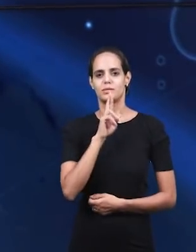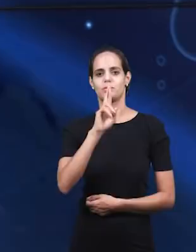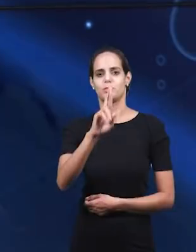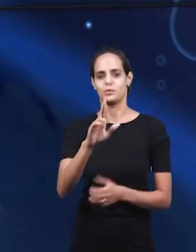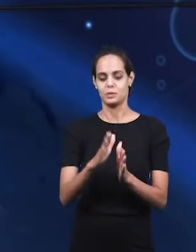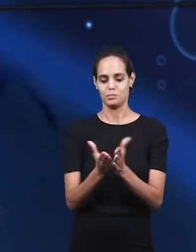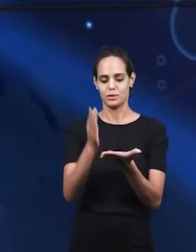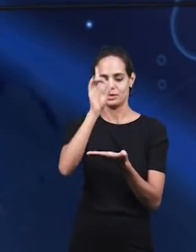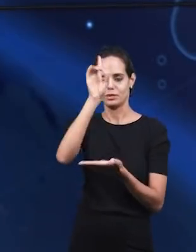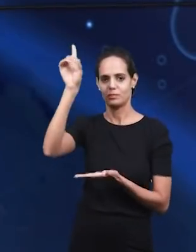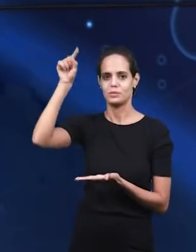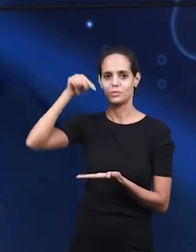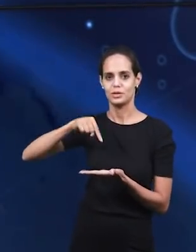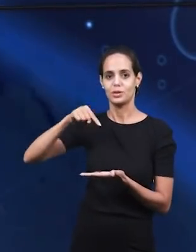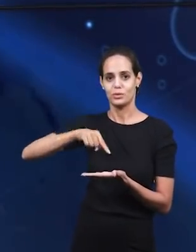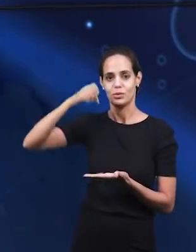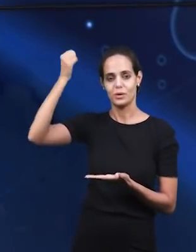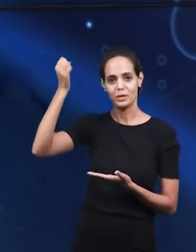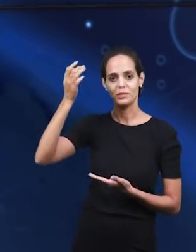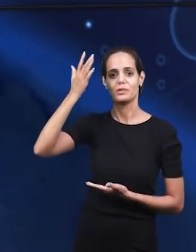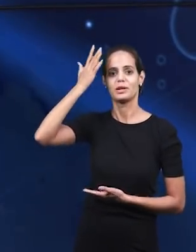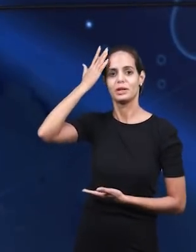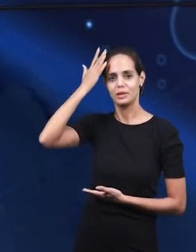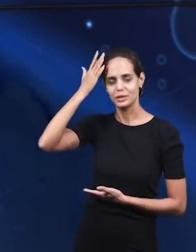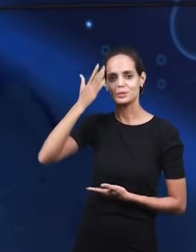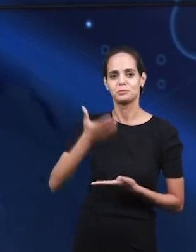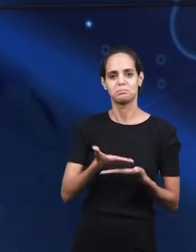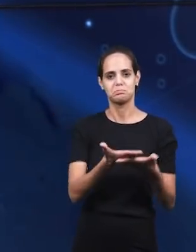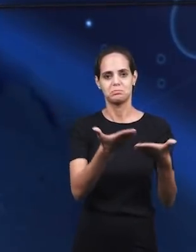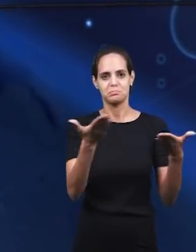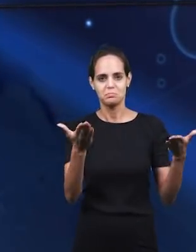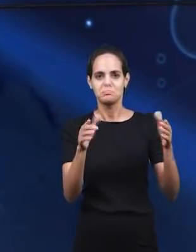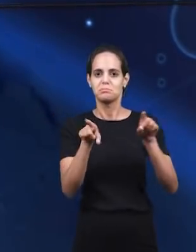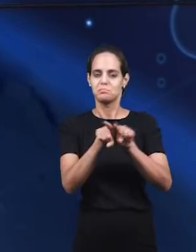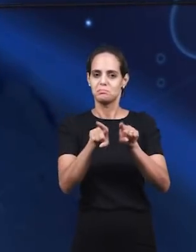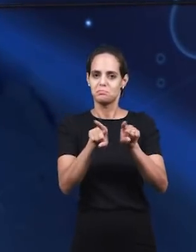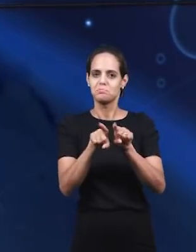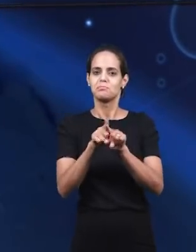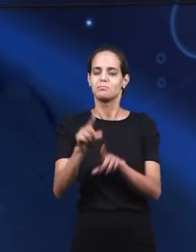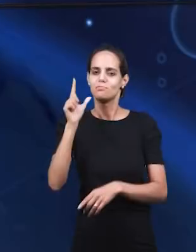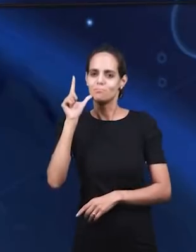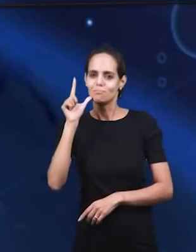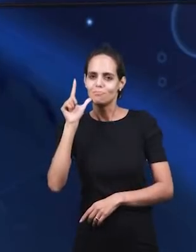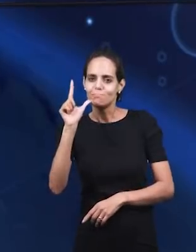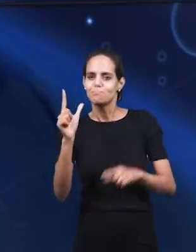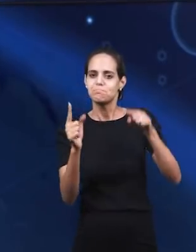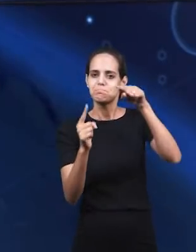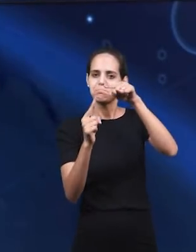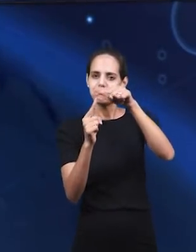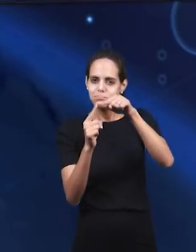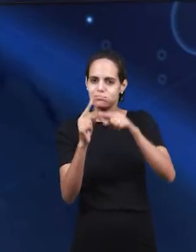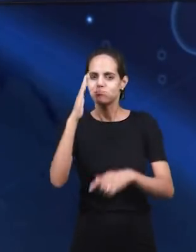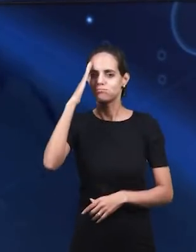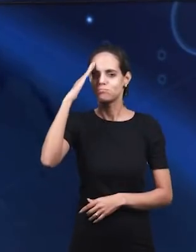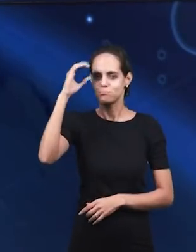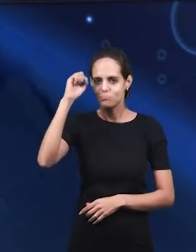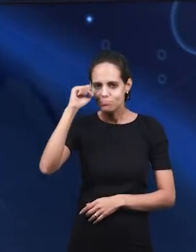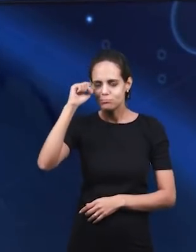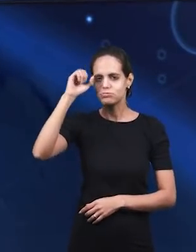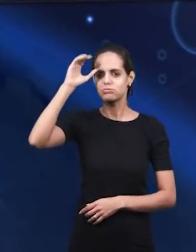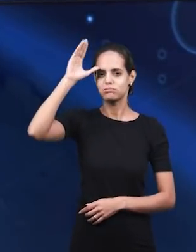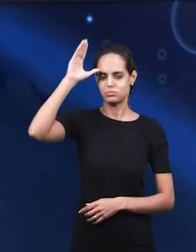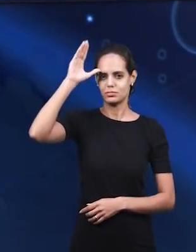do Senhor está revelando a eles e que eles têm alcançado. Que coisa maravilhosa! E muito